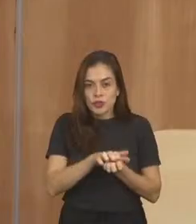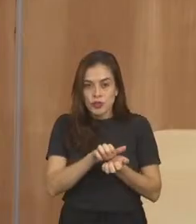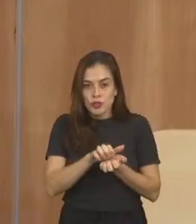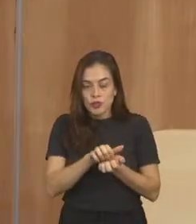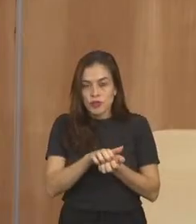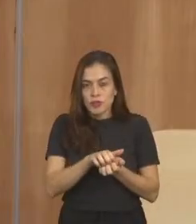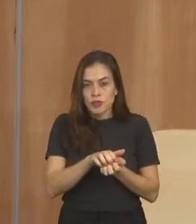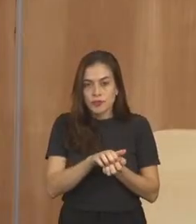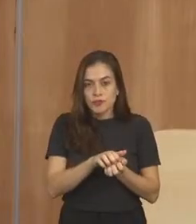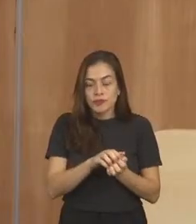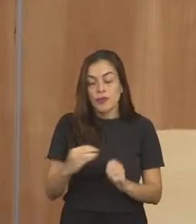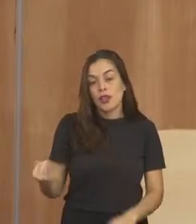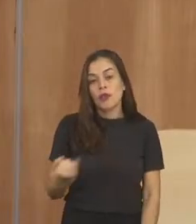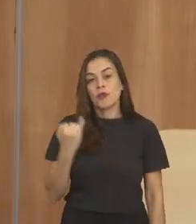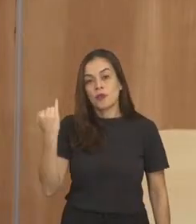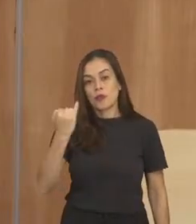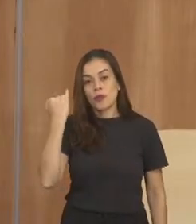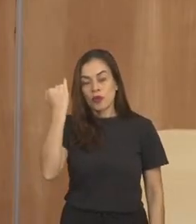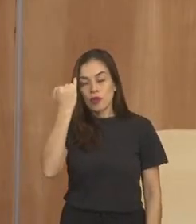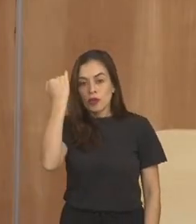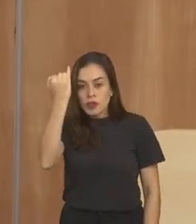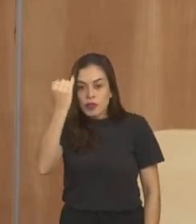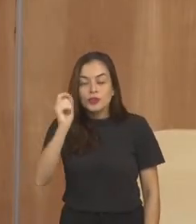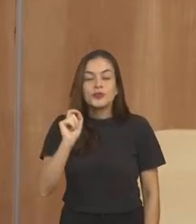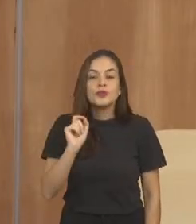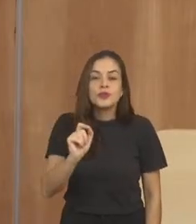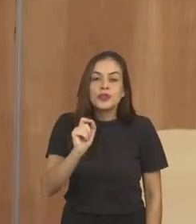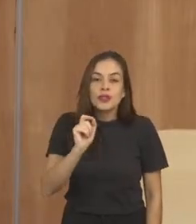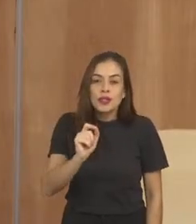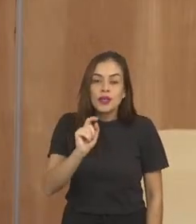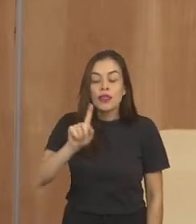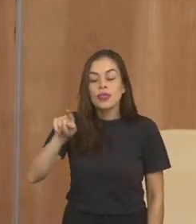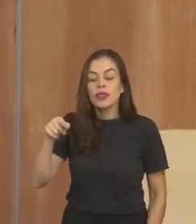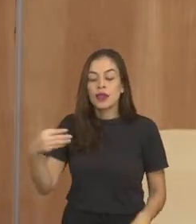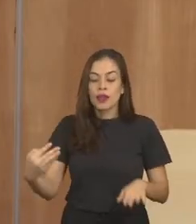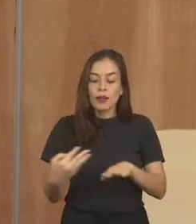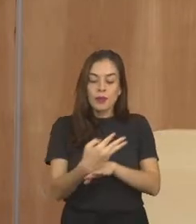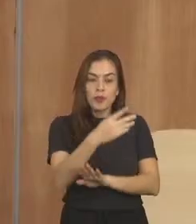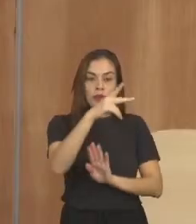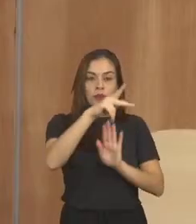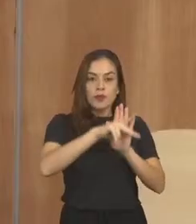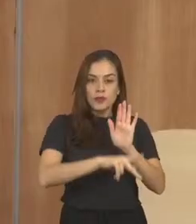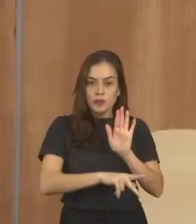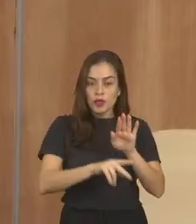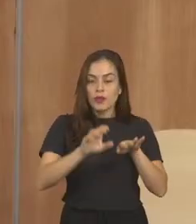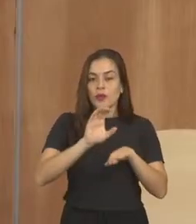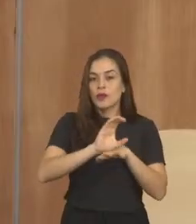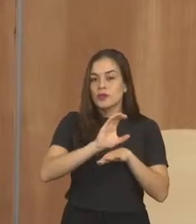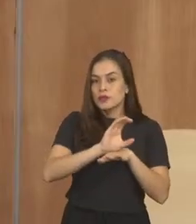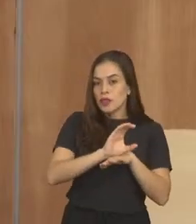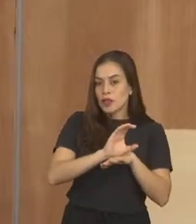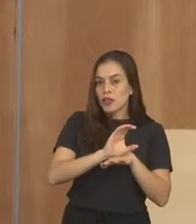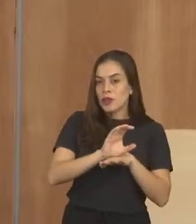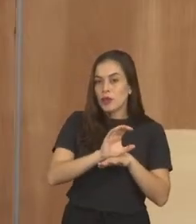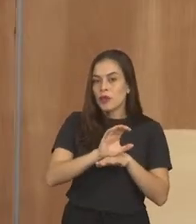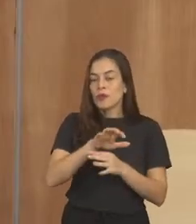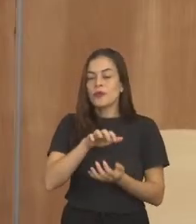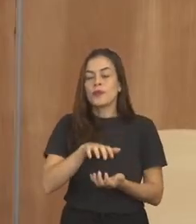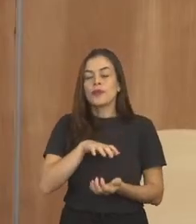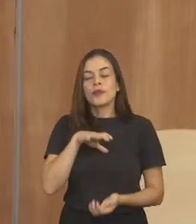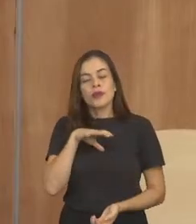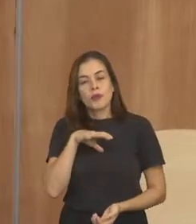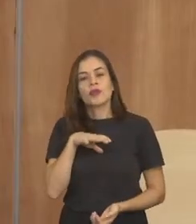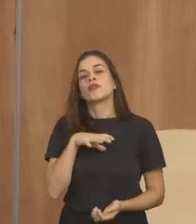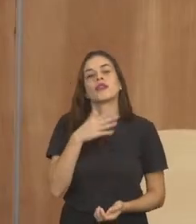E é importante ressaltar também que, após a aprovação do projeto pelo Conselho Municipal da Criança e do